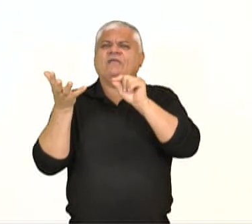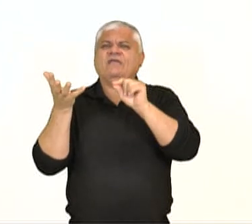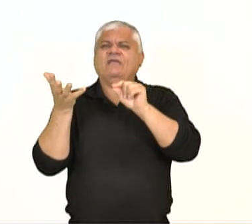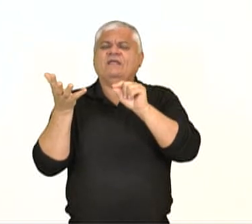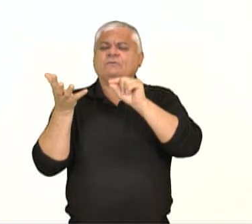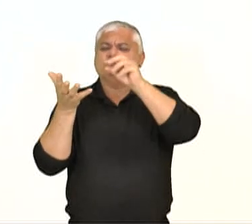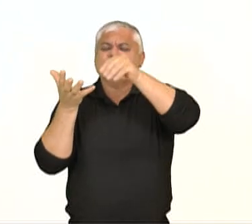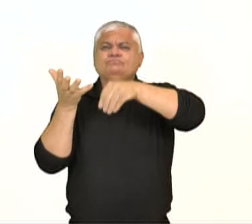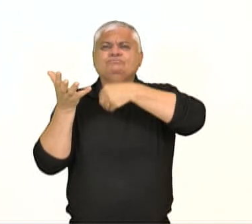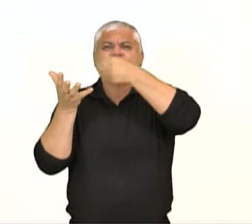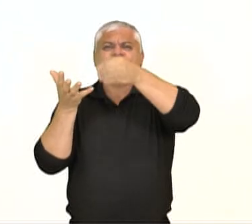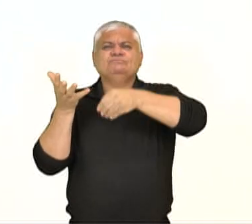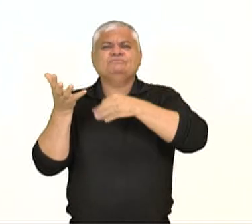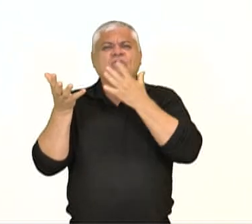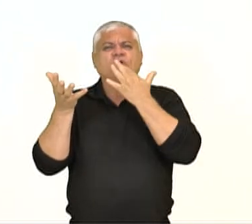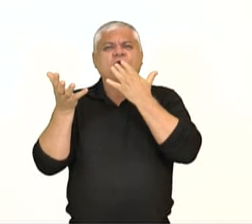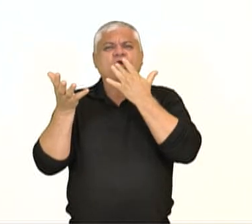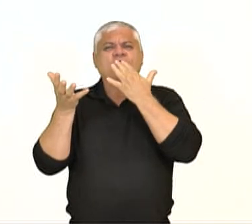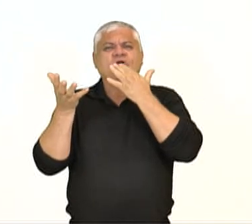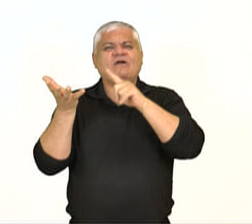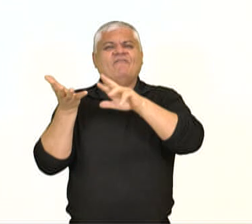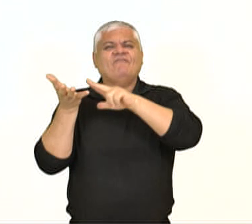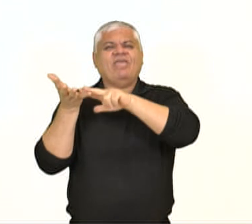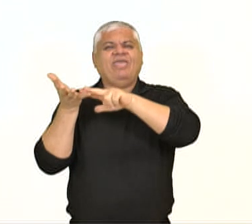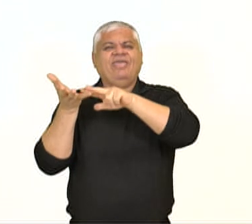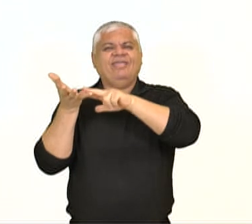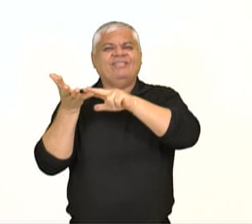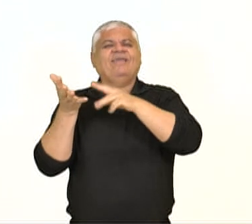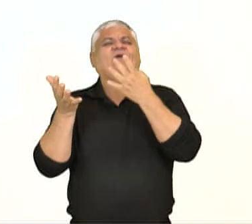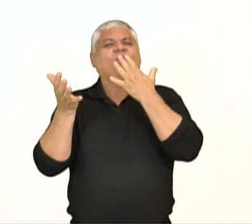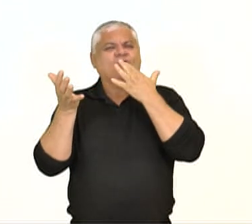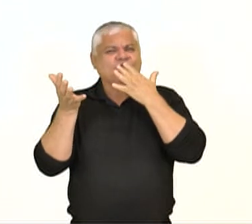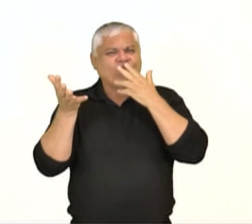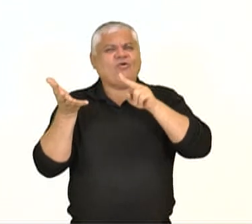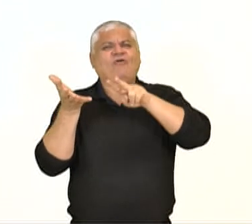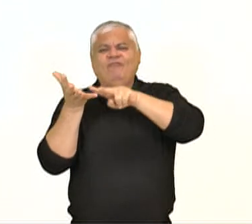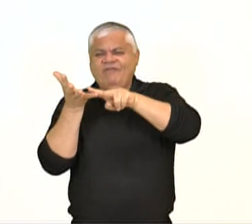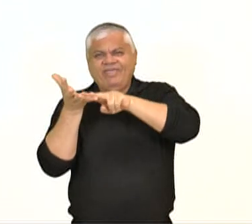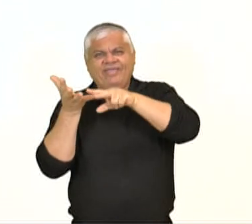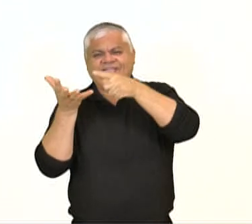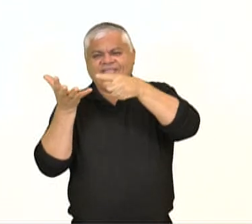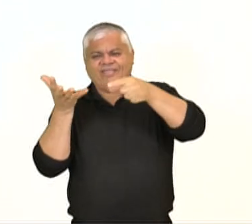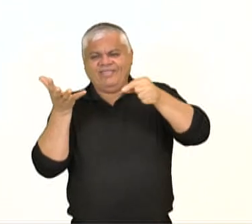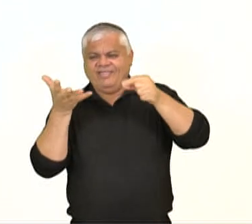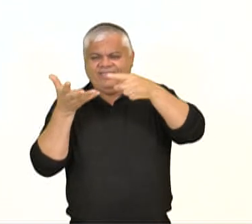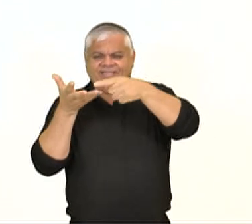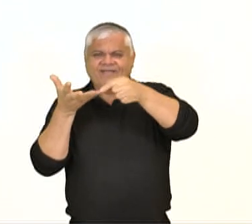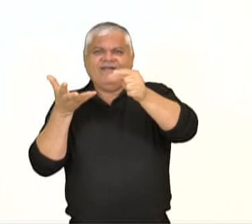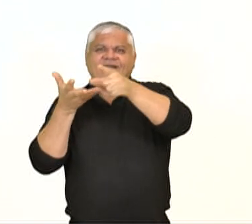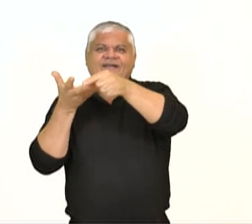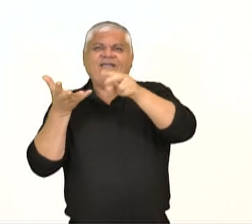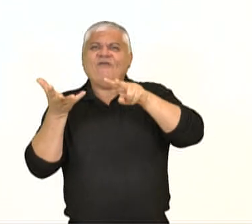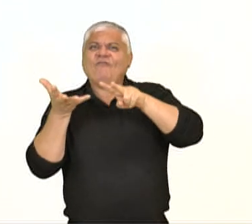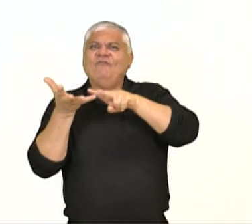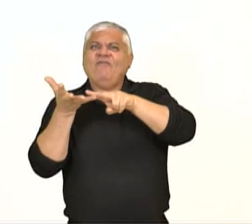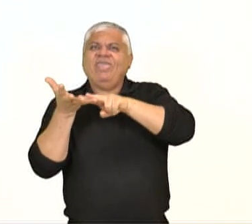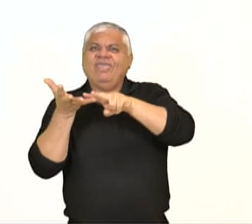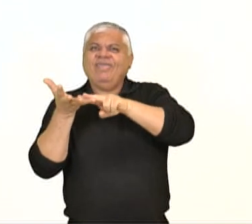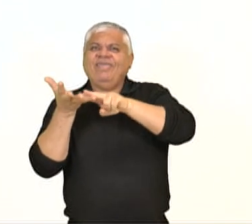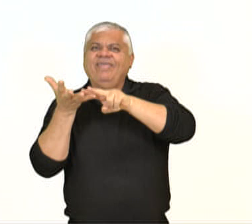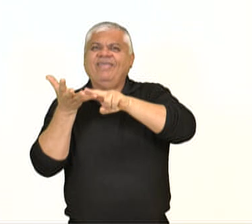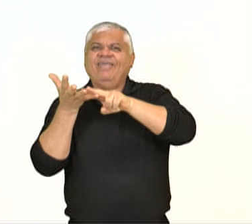Eles produzem a clorofila. A clorofila é a substância responsável que dá